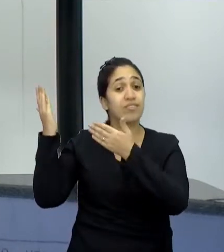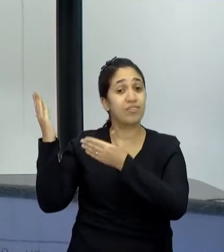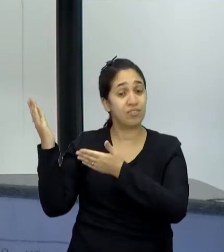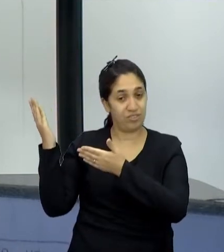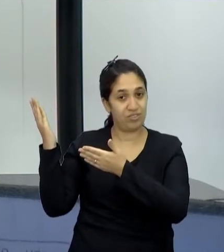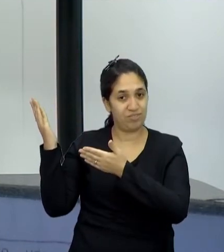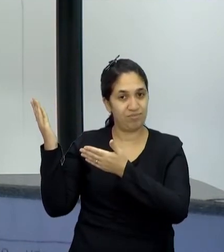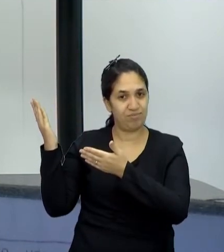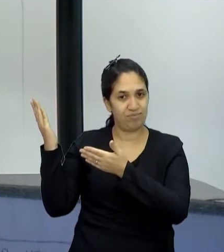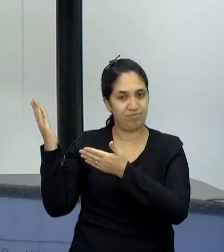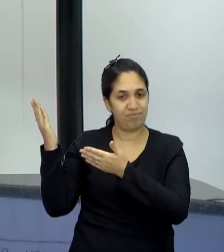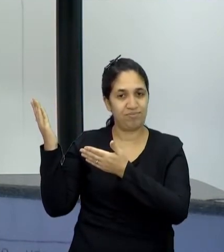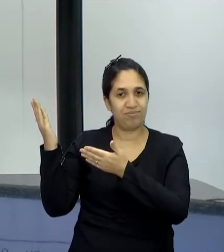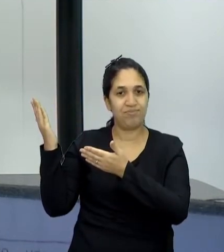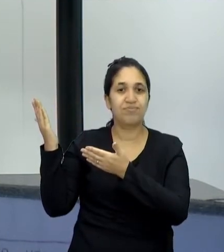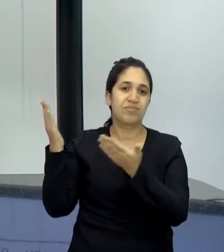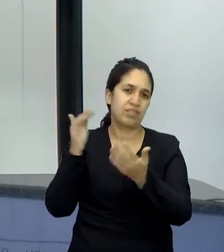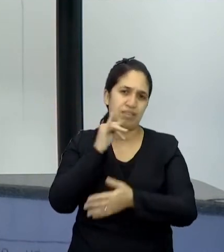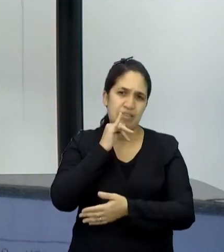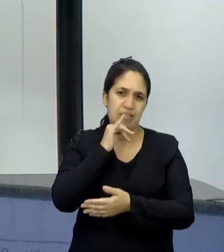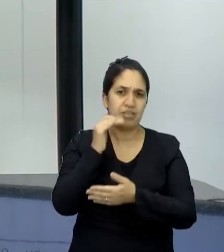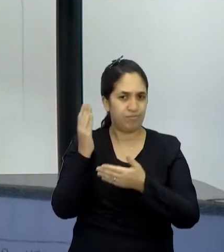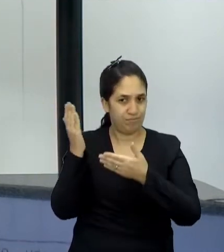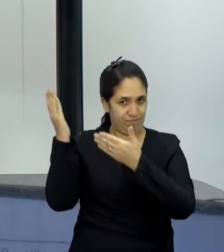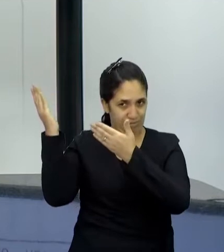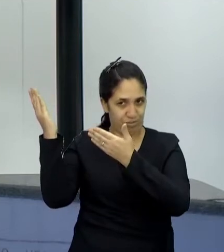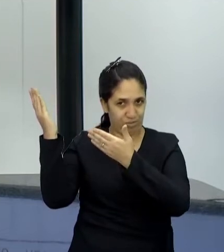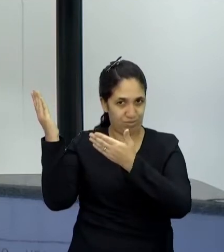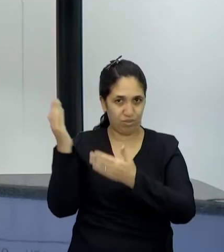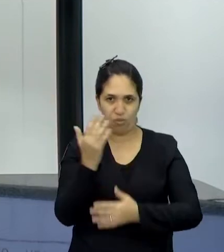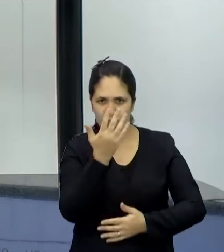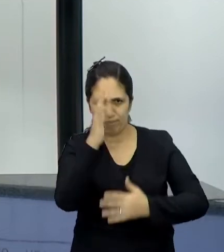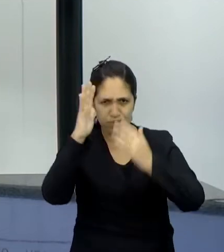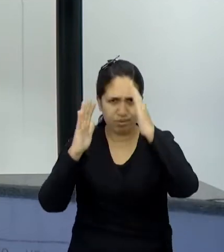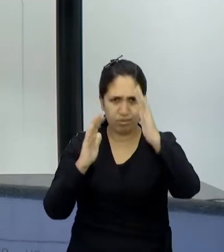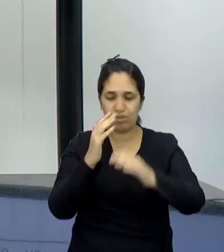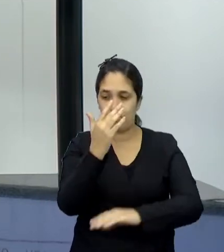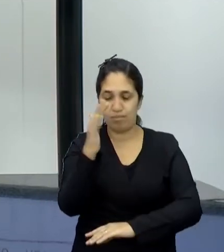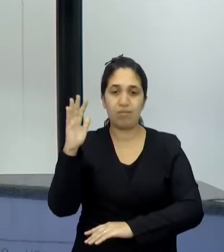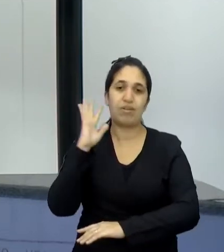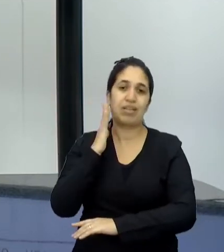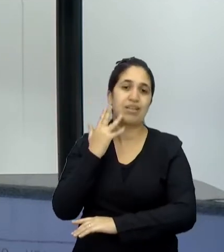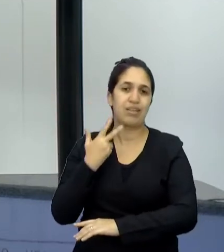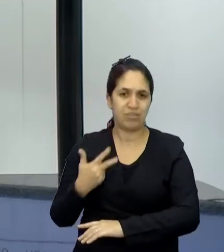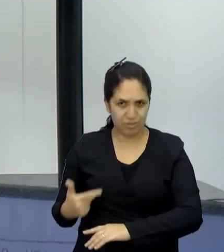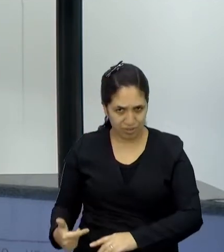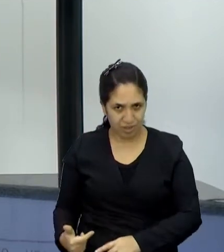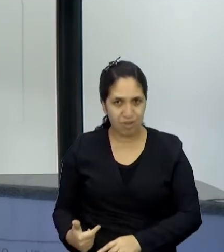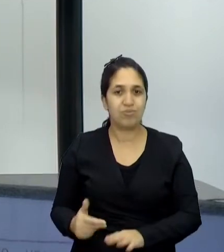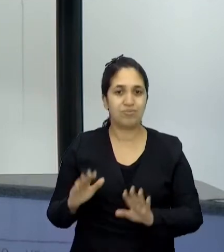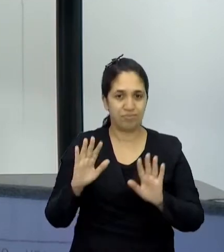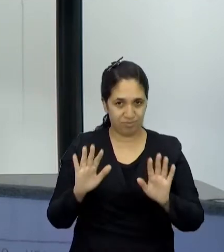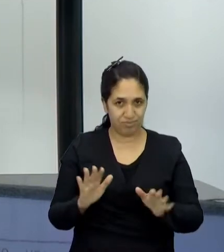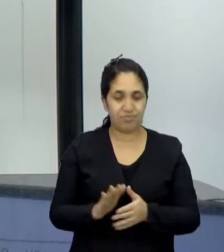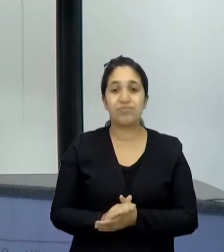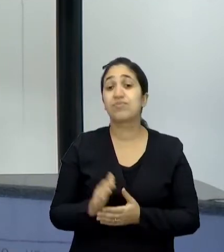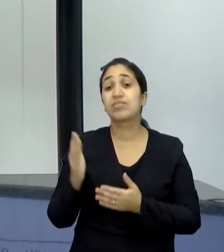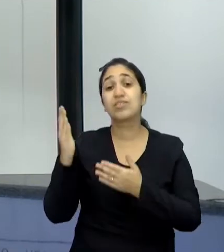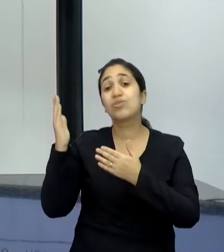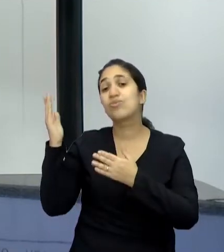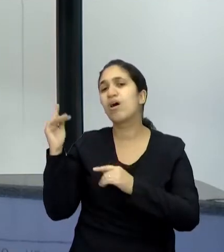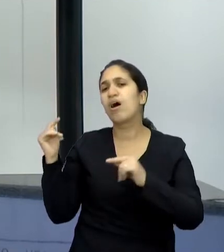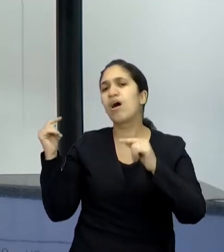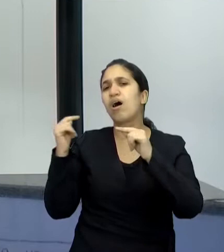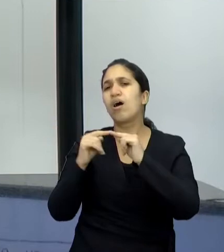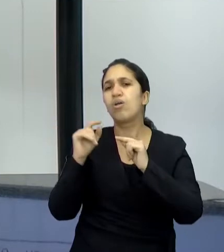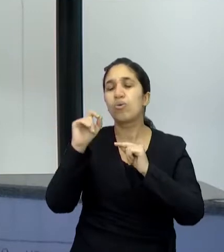vocês este exemplo, que é um fenômeno natural muito importante. Isso daqui salva vidas, tá? Isso tem a ver com